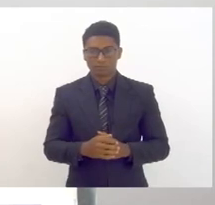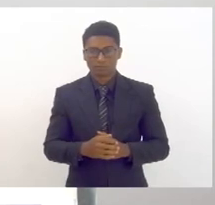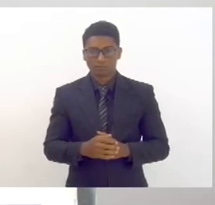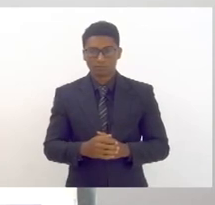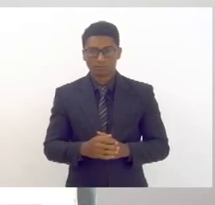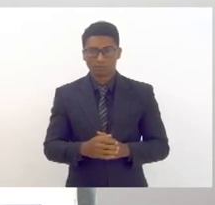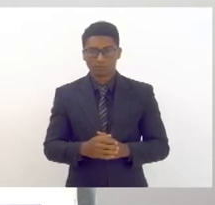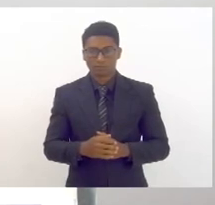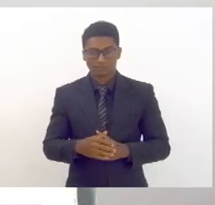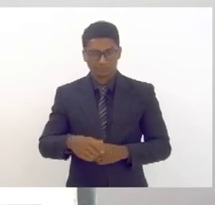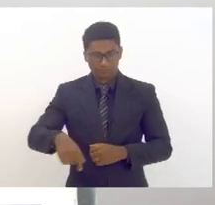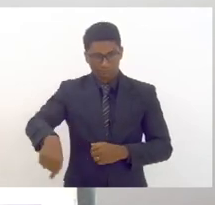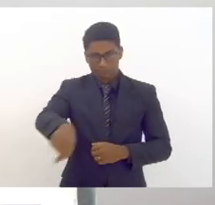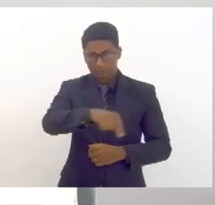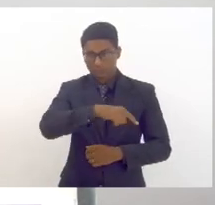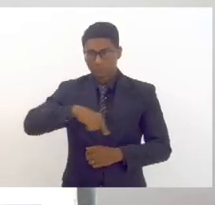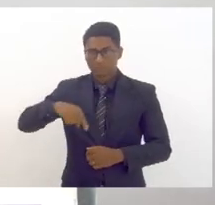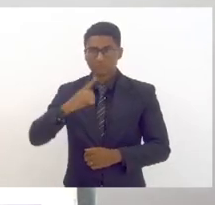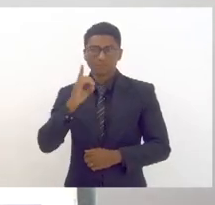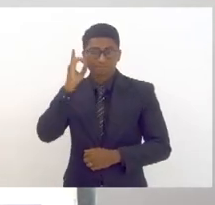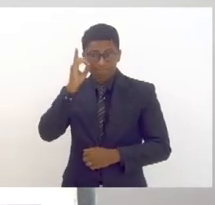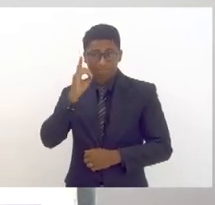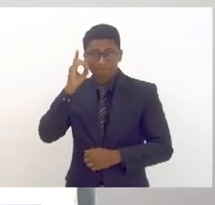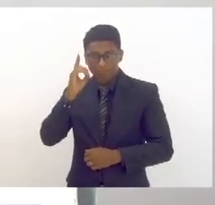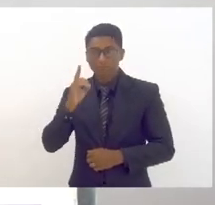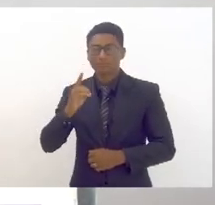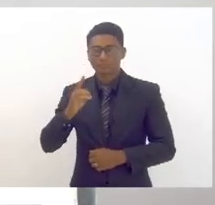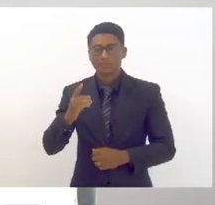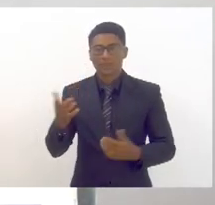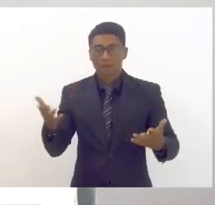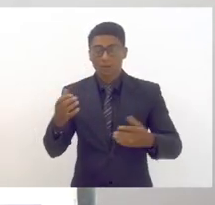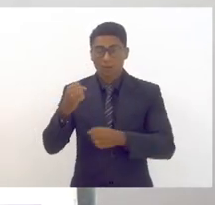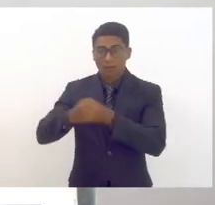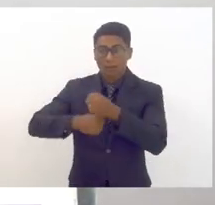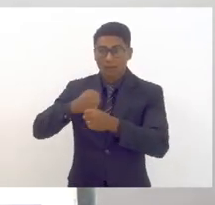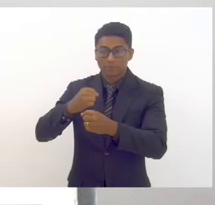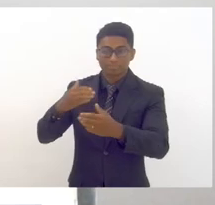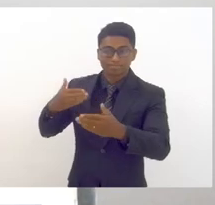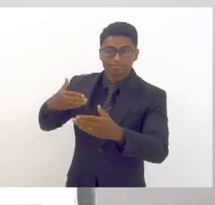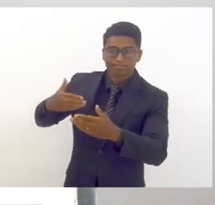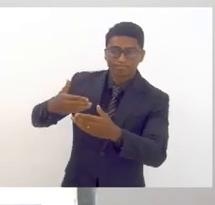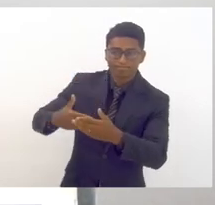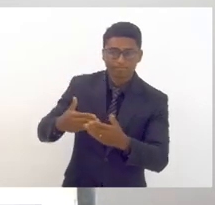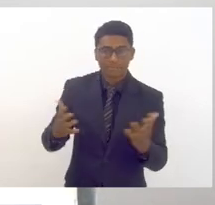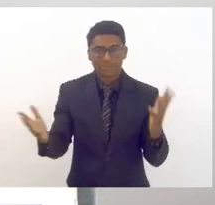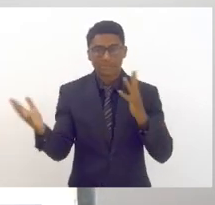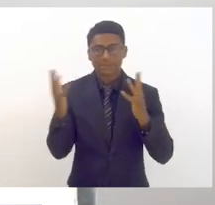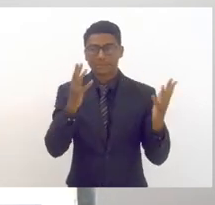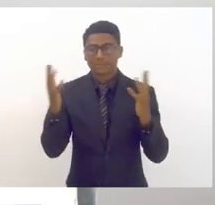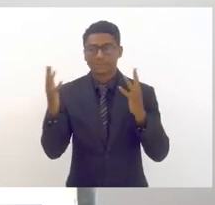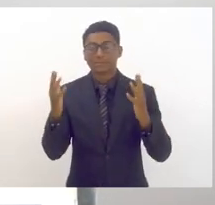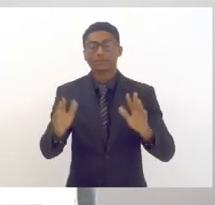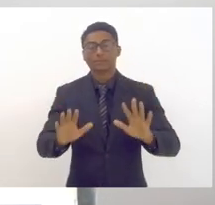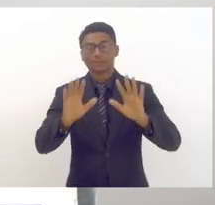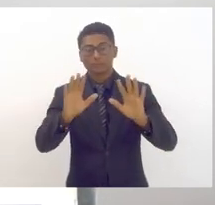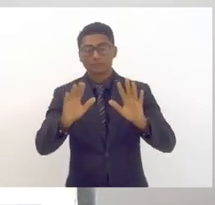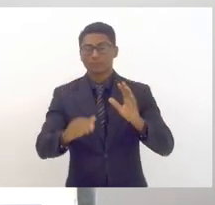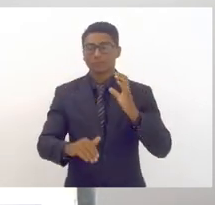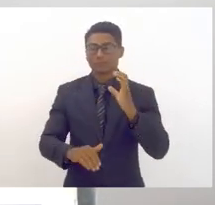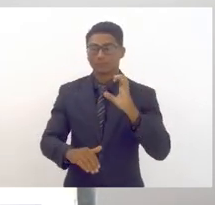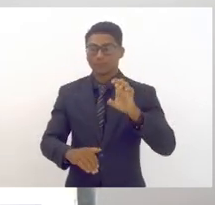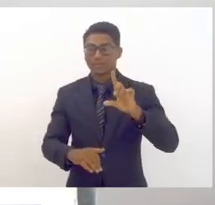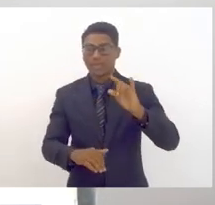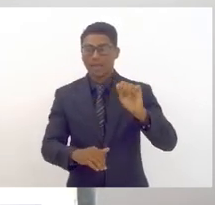do nosso mandato, muito corrido, final de ano, mas quando, como eu recebi uma convocação da Célia Jordão,